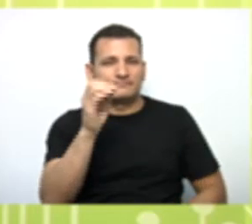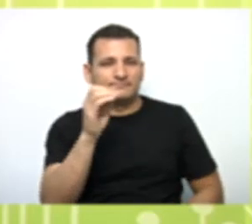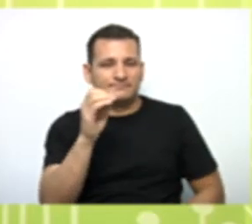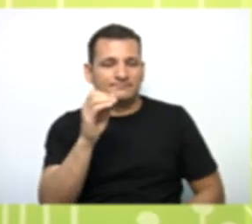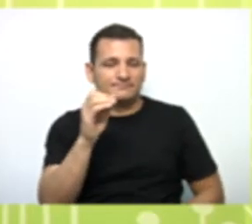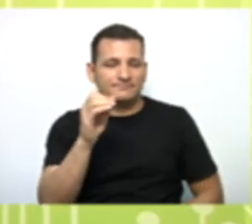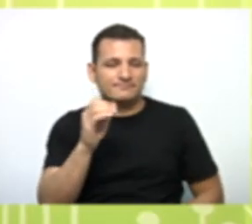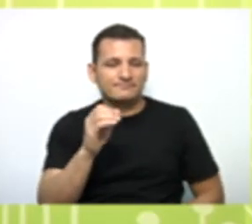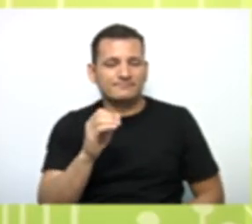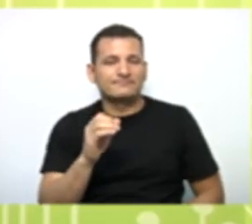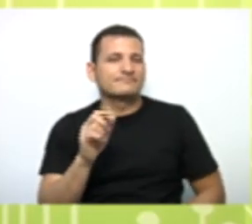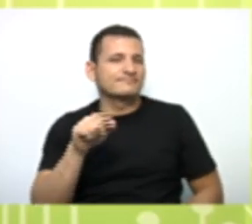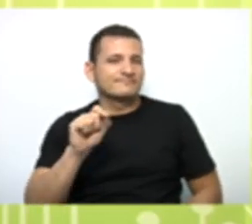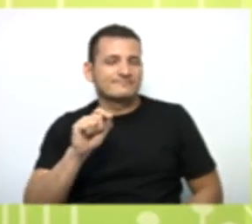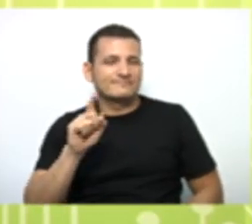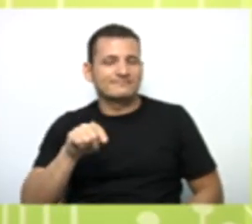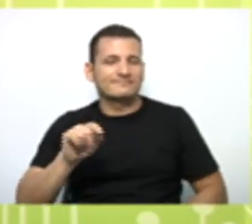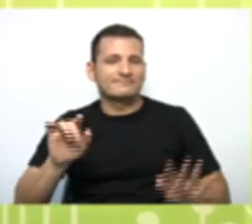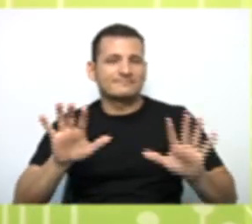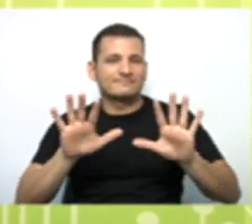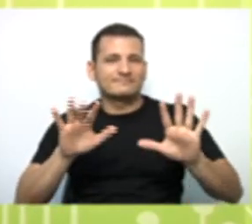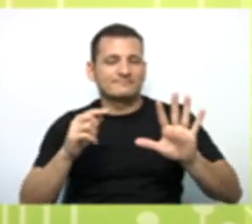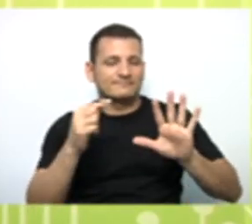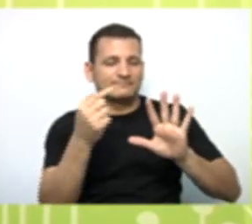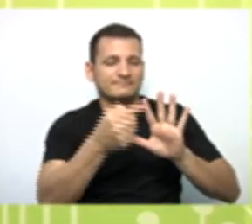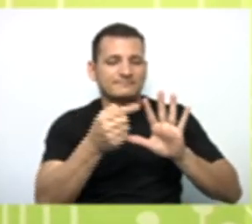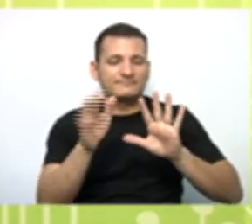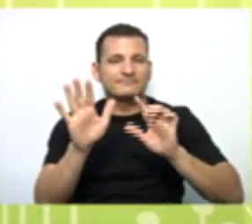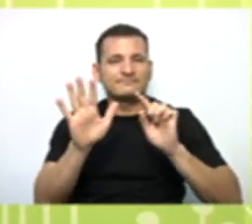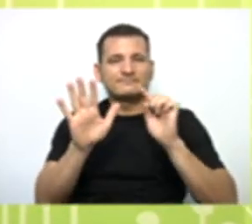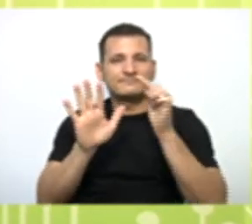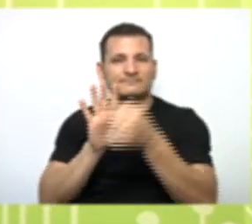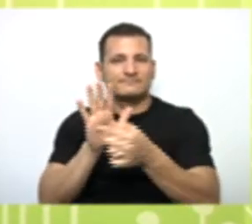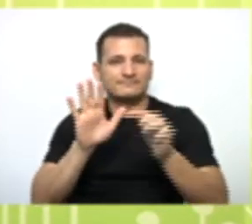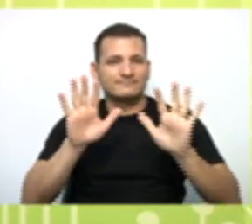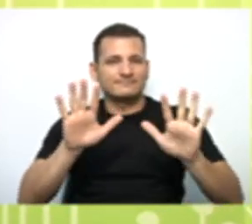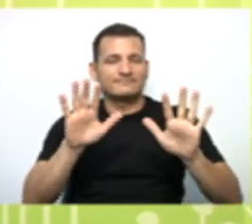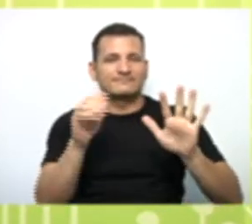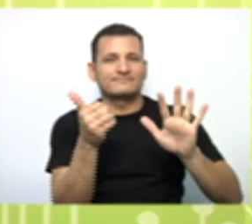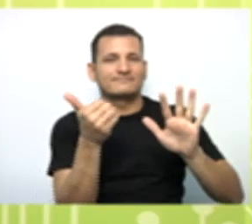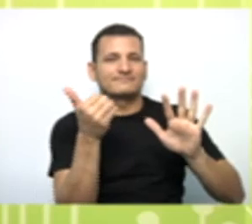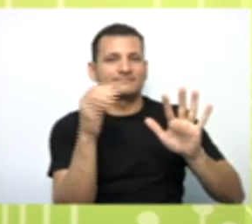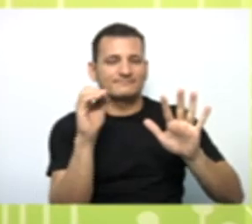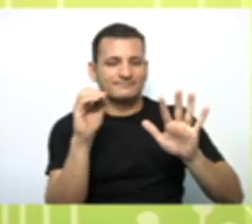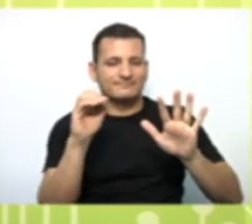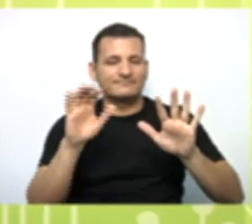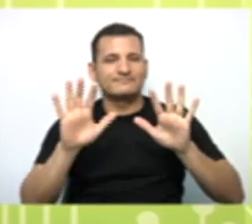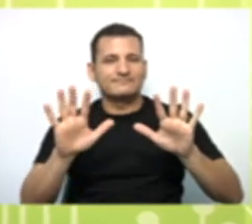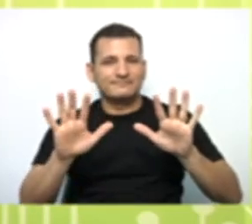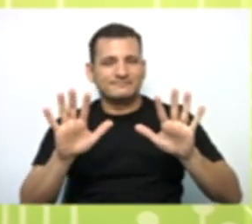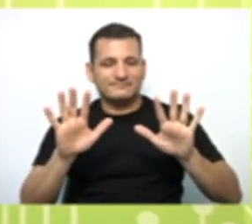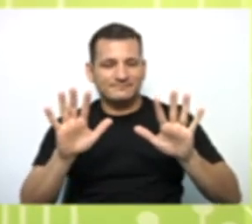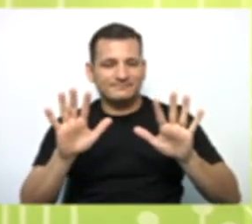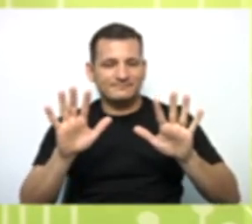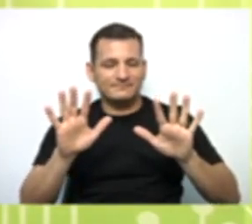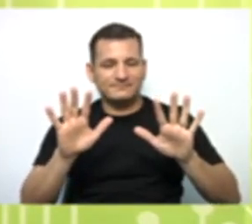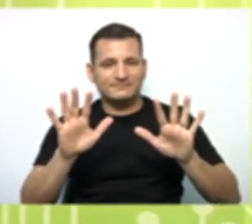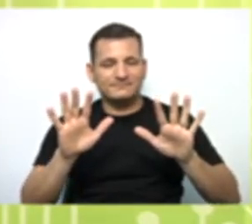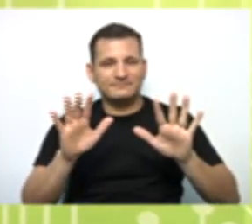professora? Eu tenho 10 dedos, né? Contando com o nosso antigo presidente, mas nós temos 10 dedos para